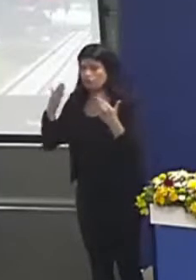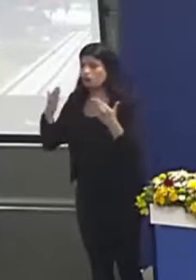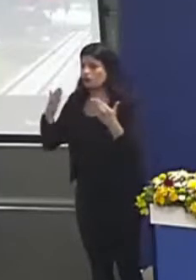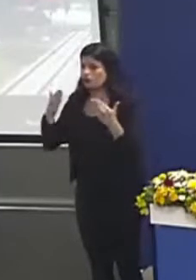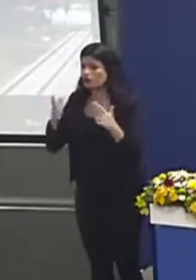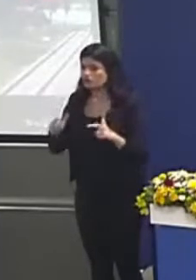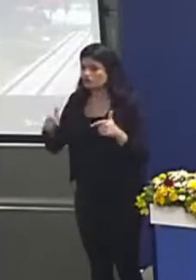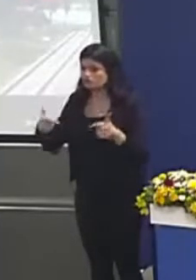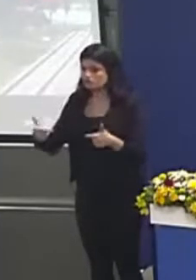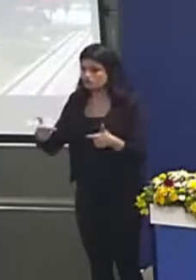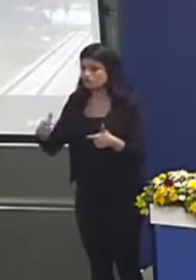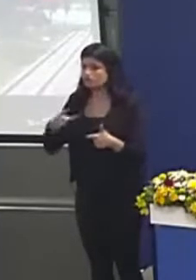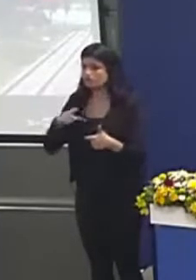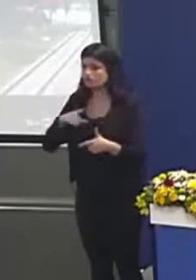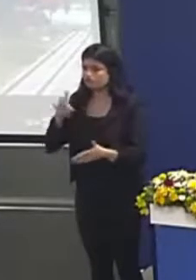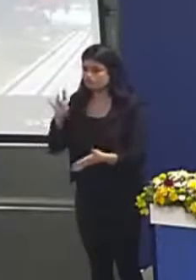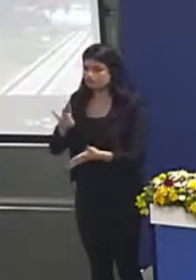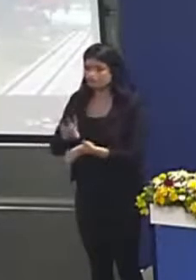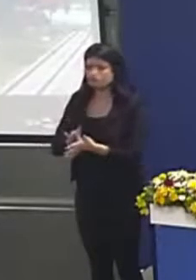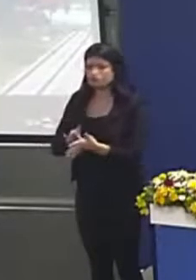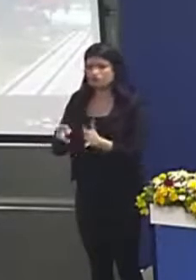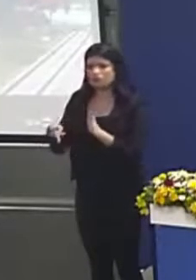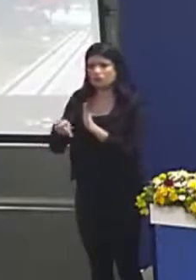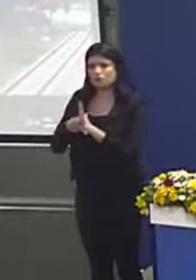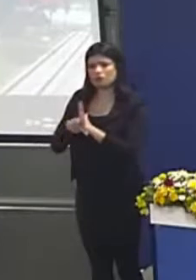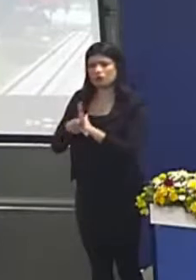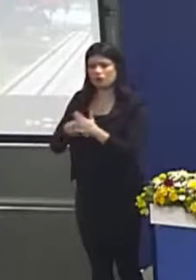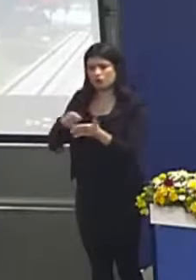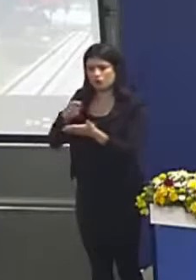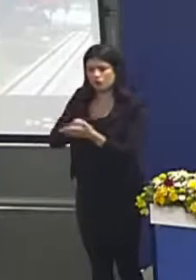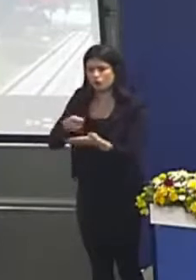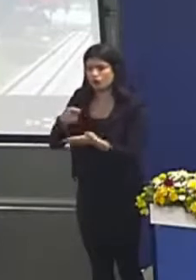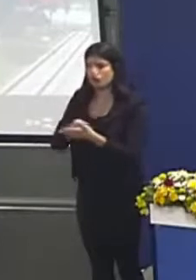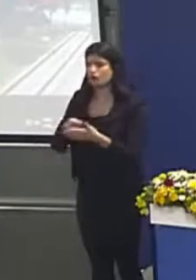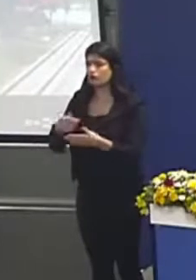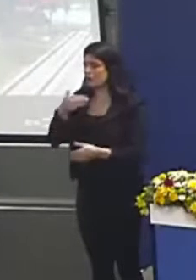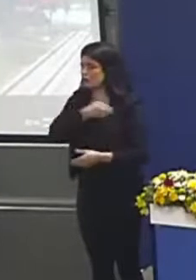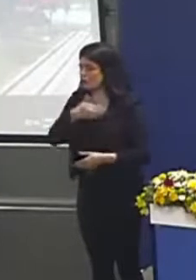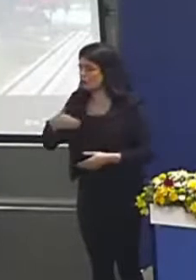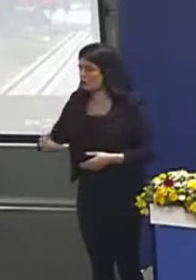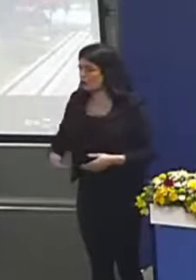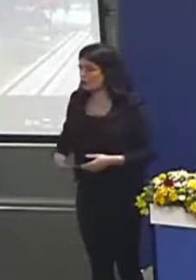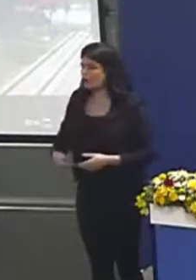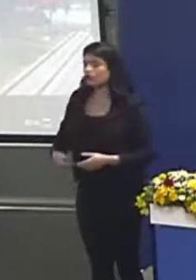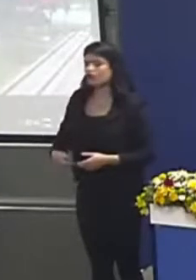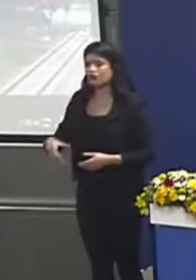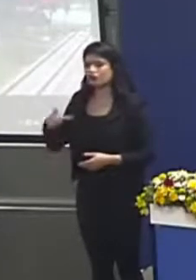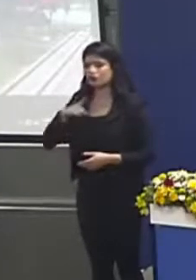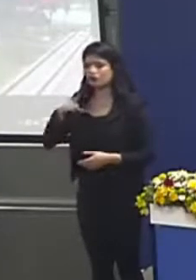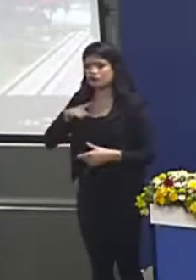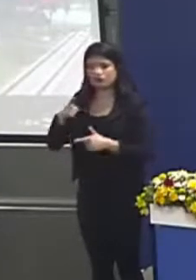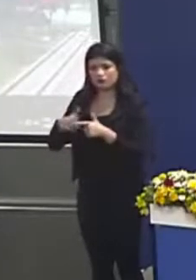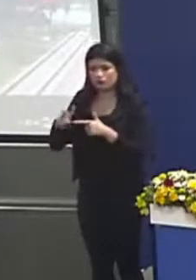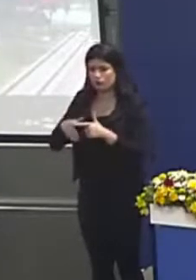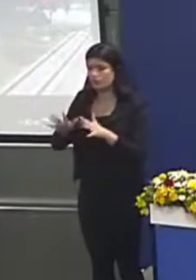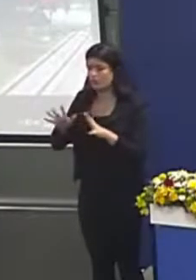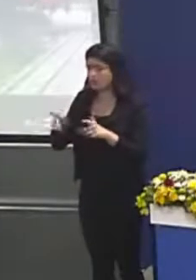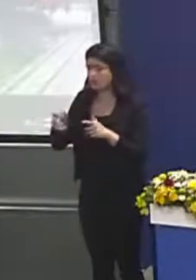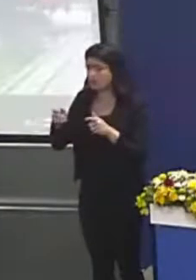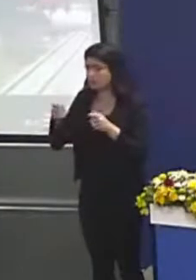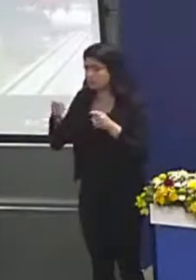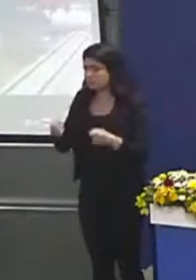posicionou veementemente contra as arbitrariedades de um governo necropolítico e manteve-se